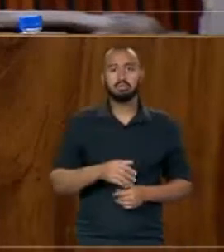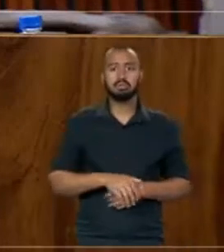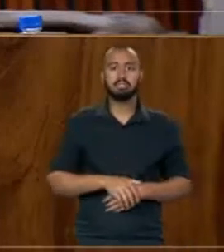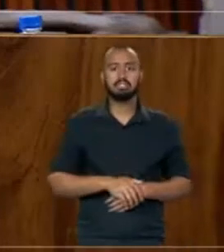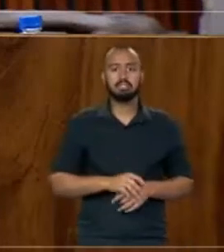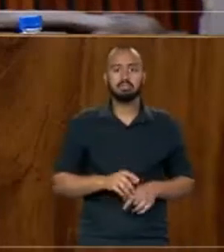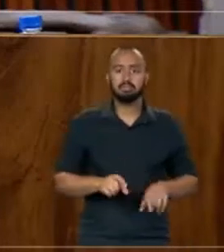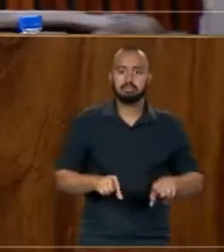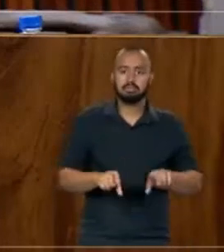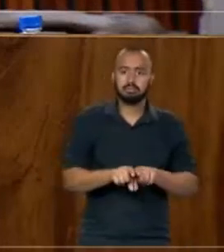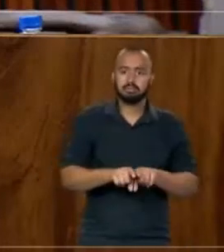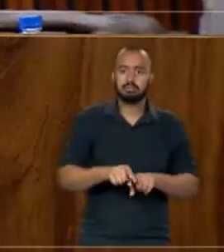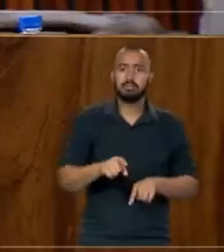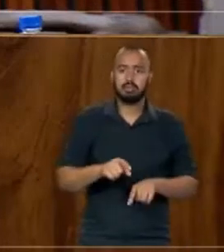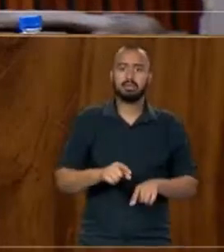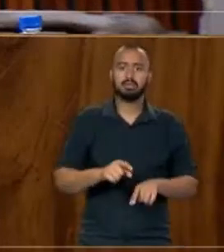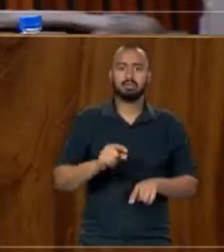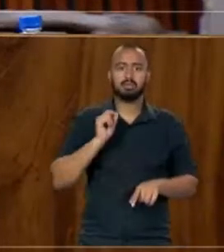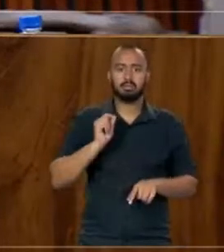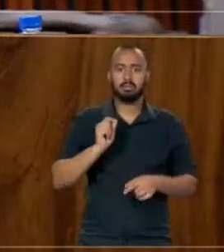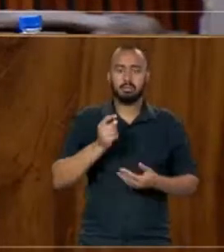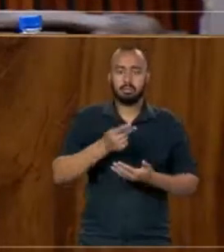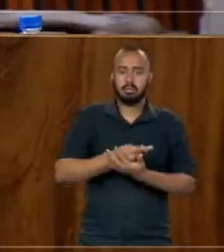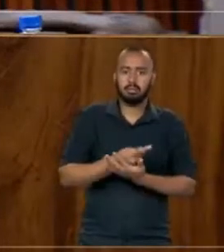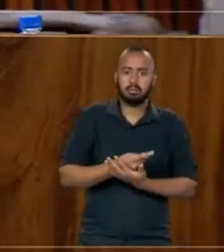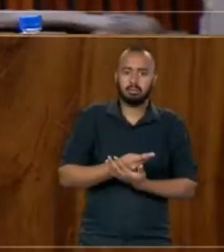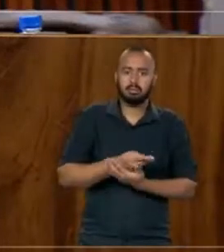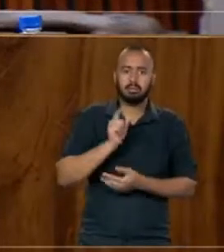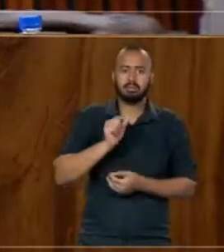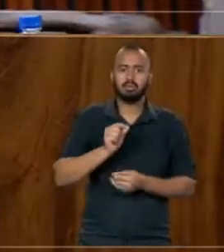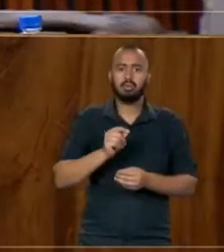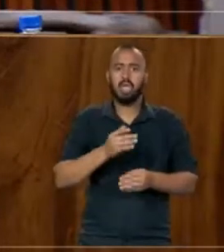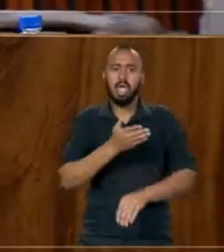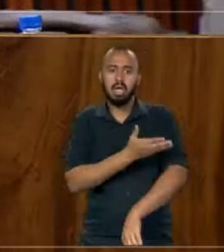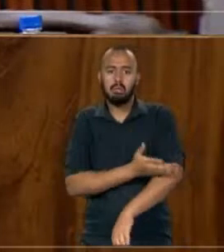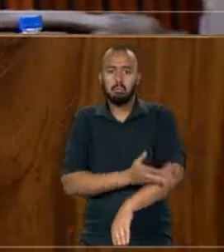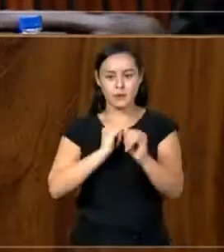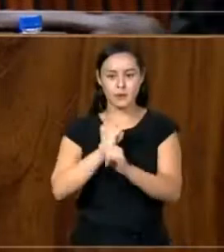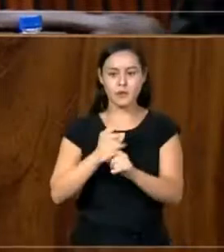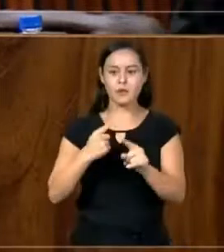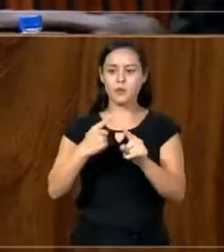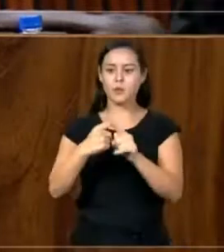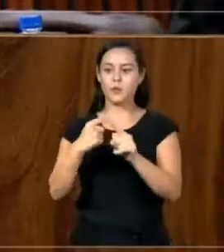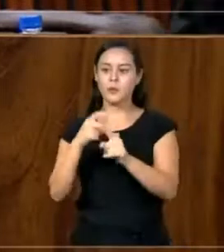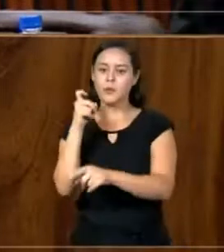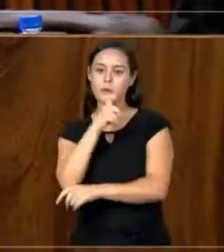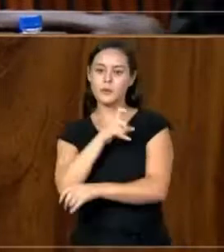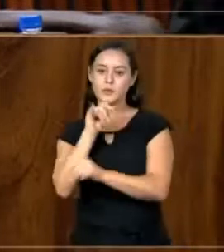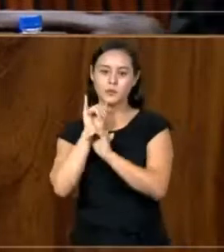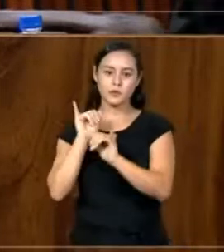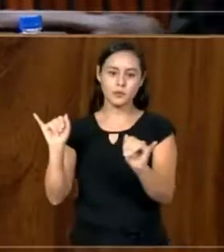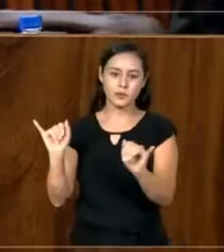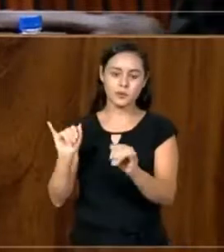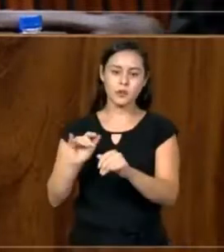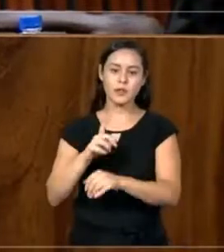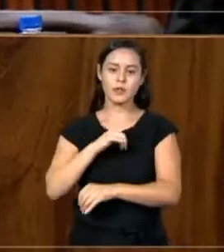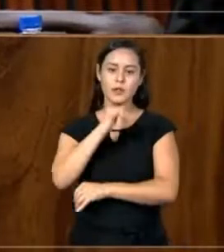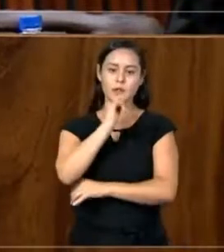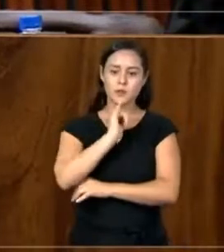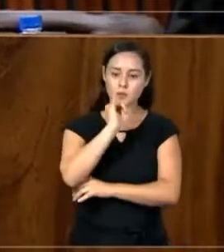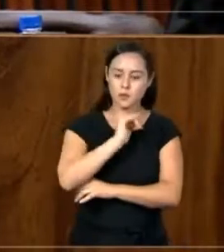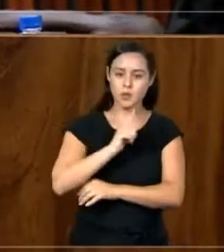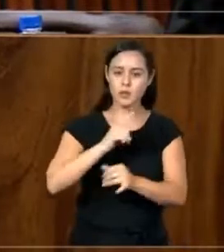e efetivas para inibir a prática de condutas ilícitas. Havendo exemplos na